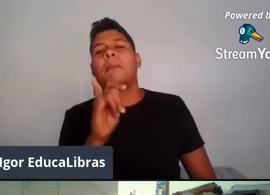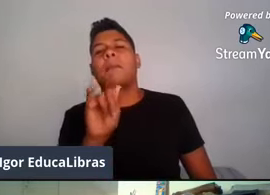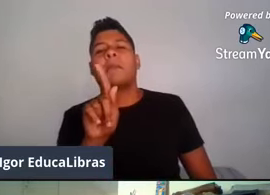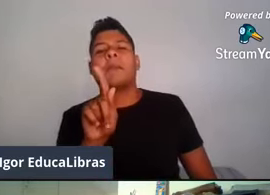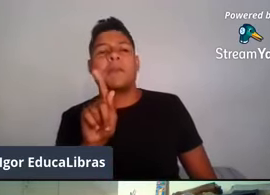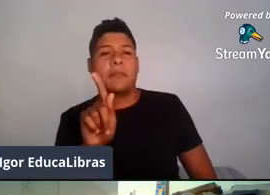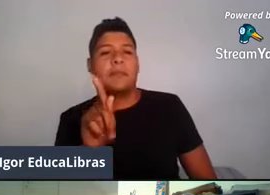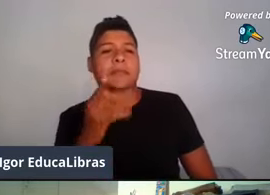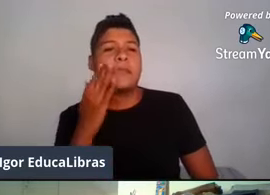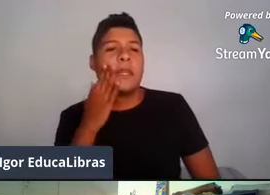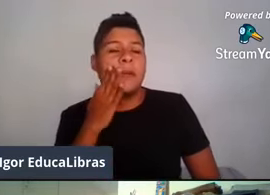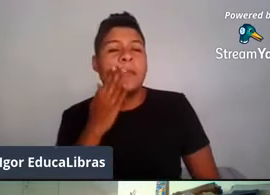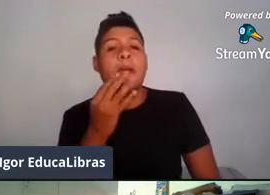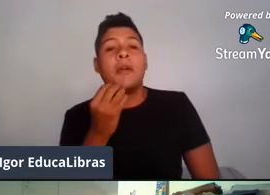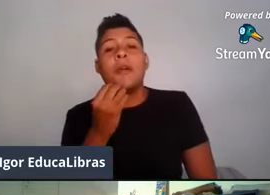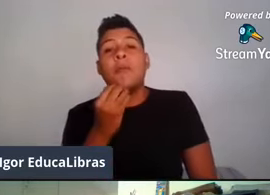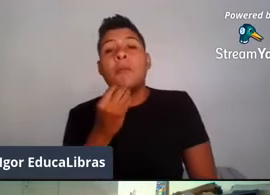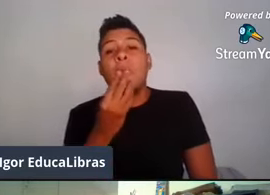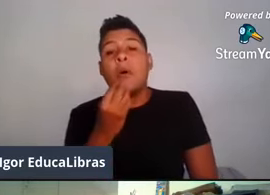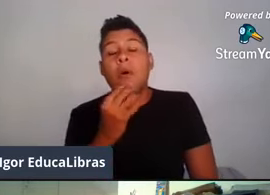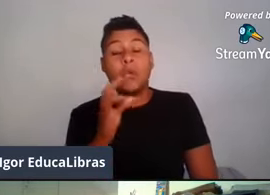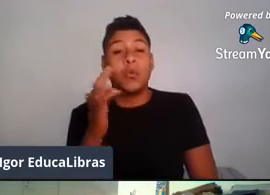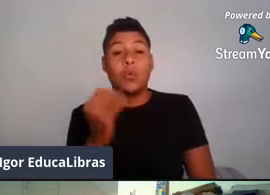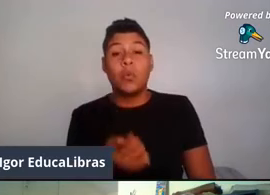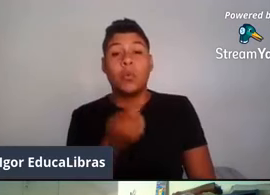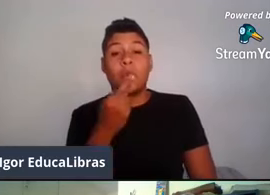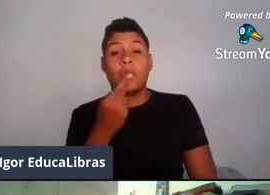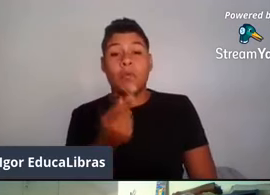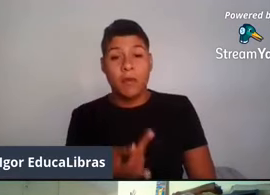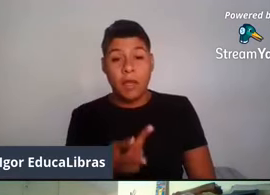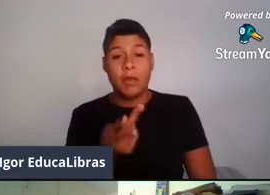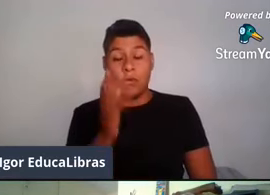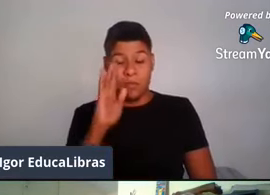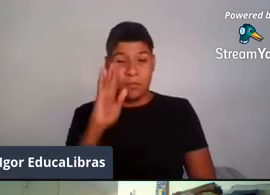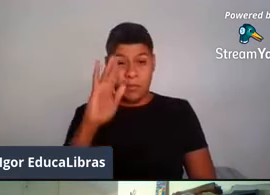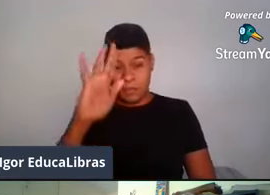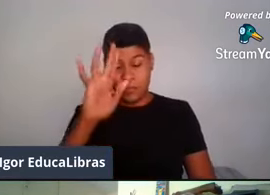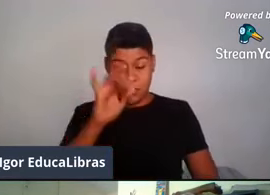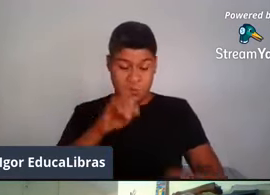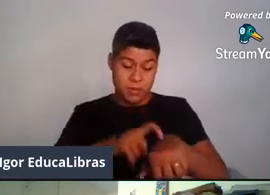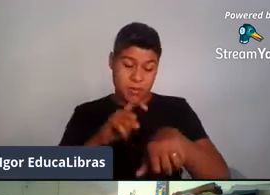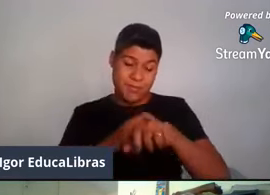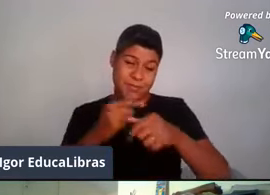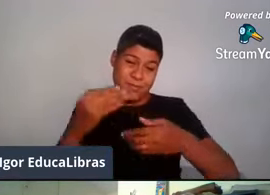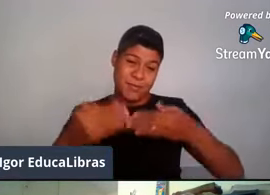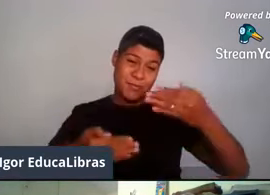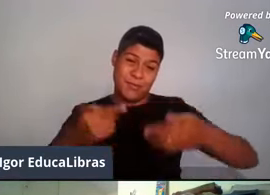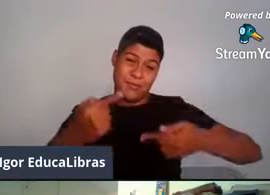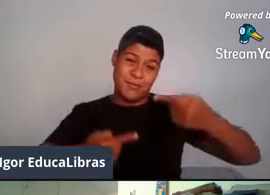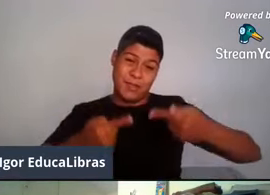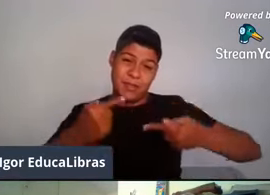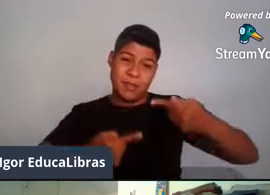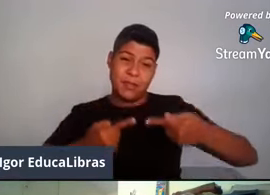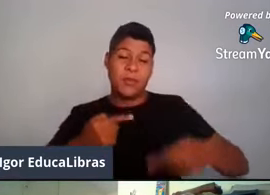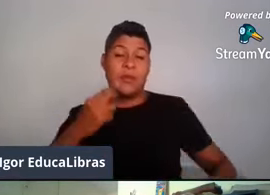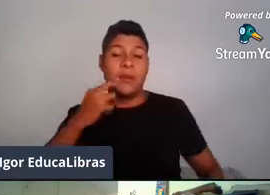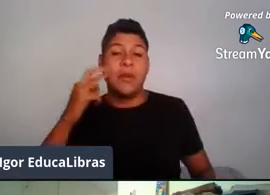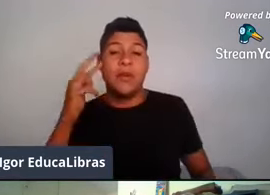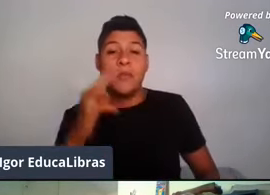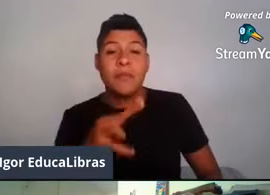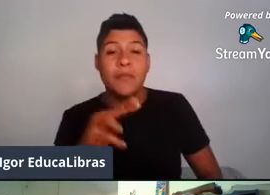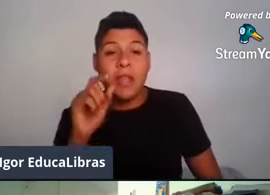Olha, vale muito a pena, isso tudo que a gente está falando aqui, principalmente do movimento político, vale muito a pena ver